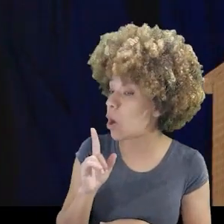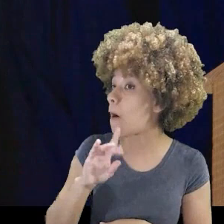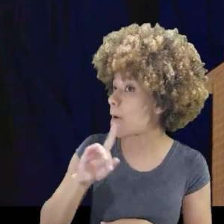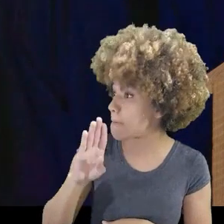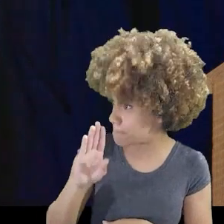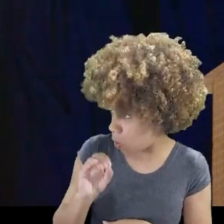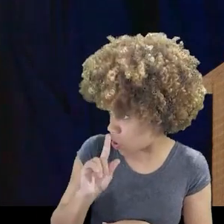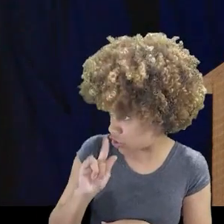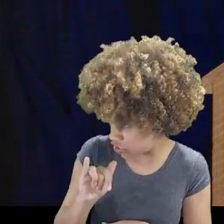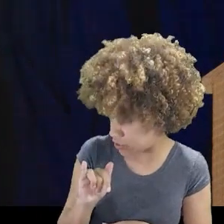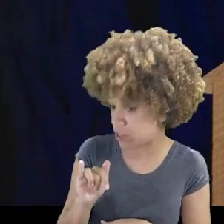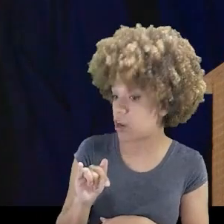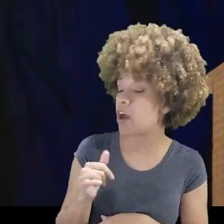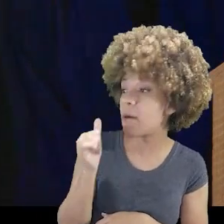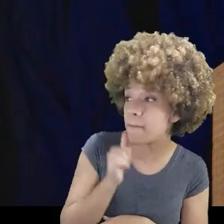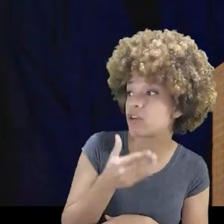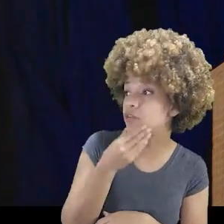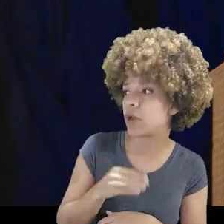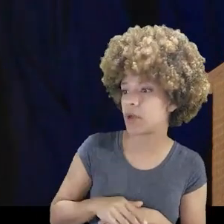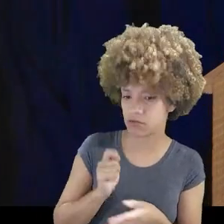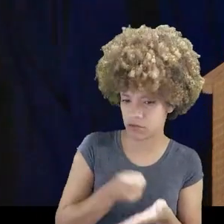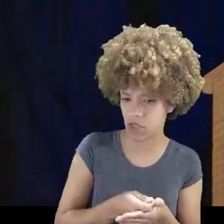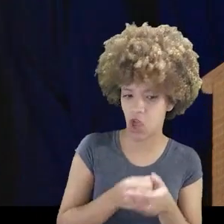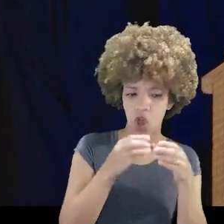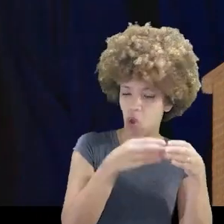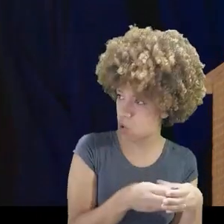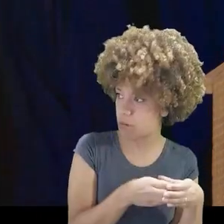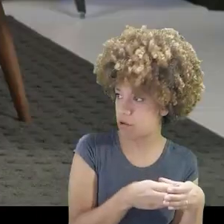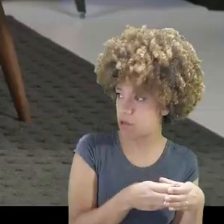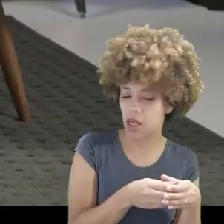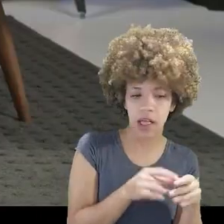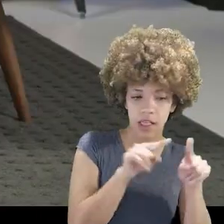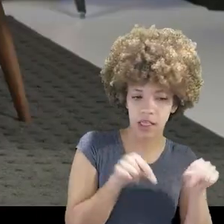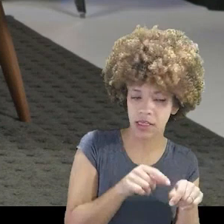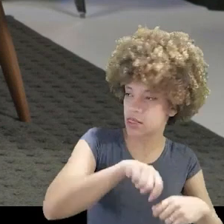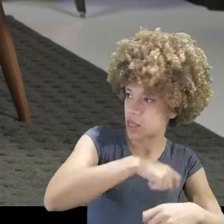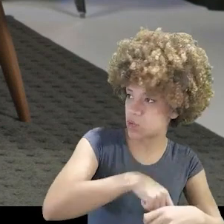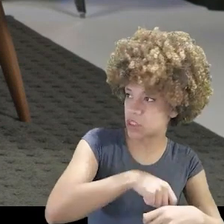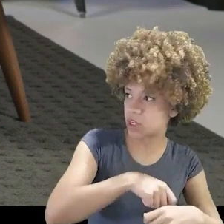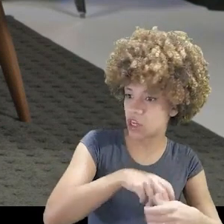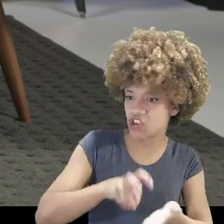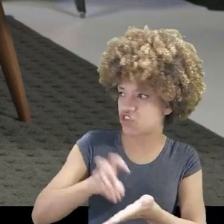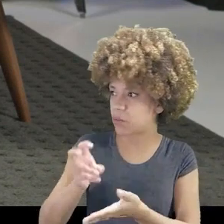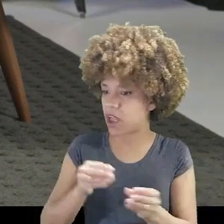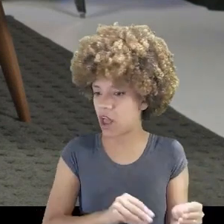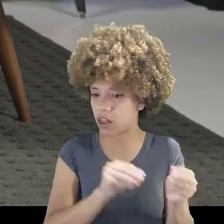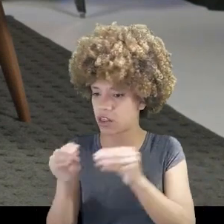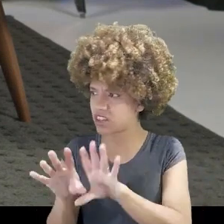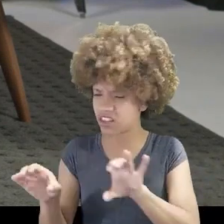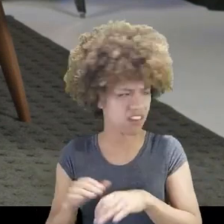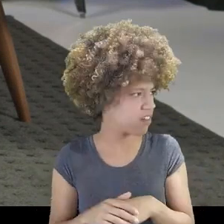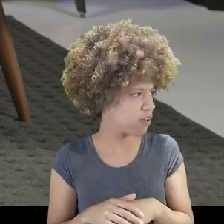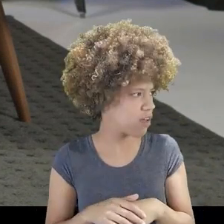e a fêmea mágica vende nas Casas de pele você compra por na cozinha dentro de manhã tá na sala é uma